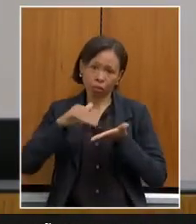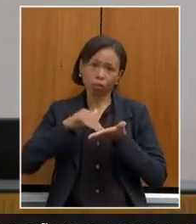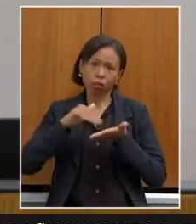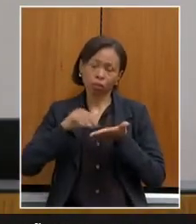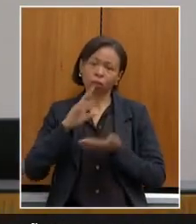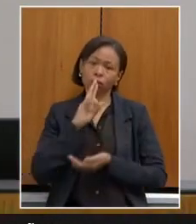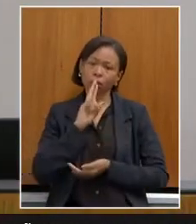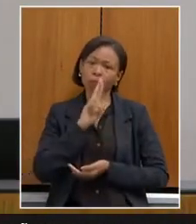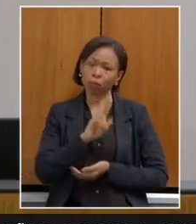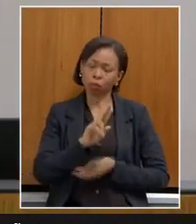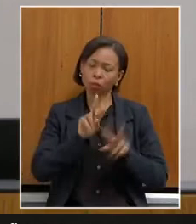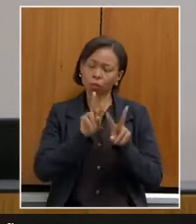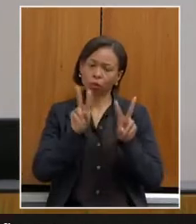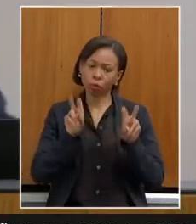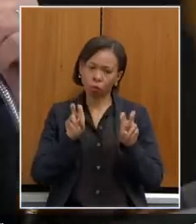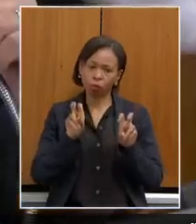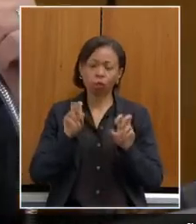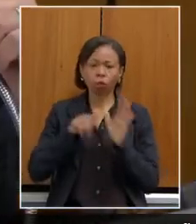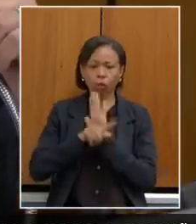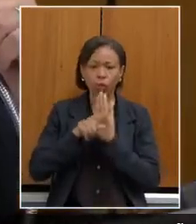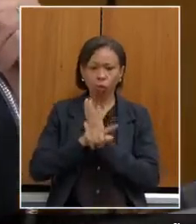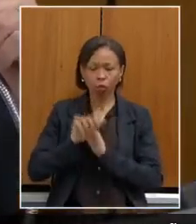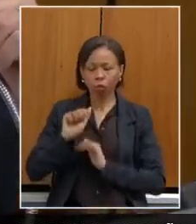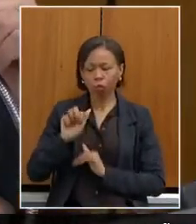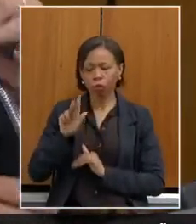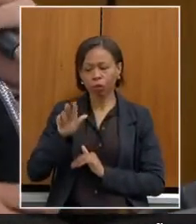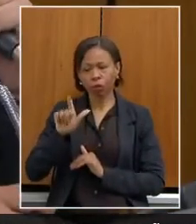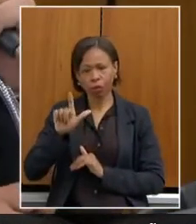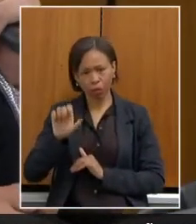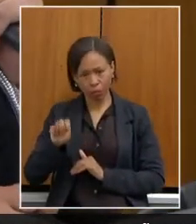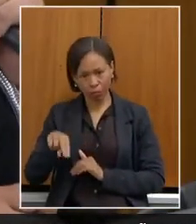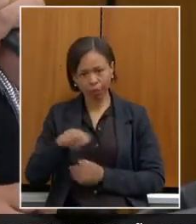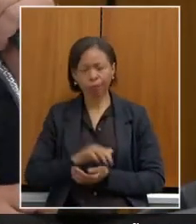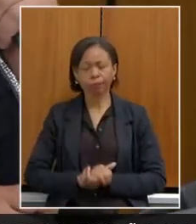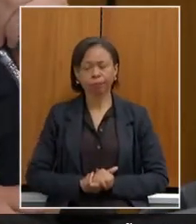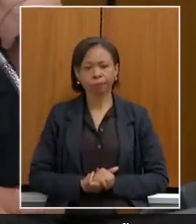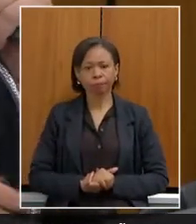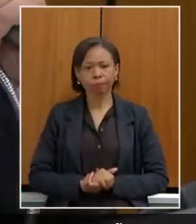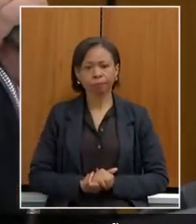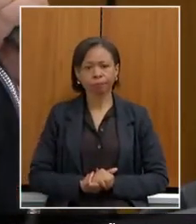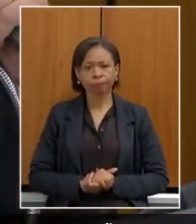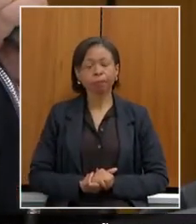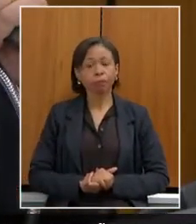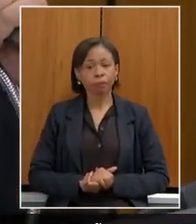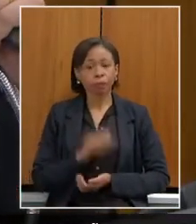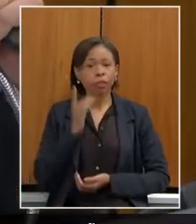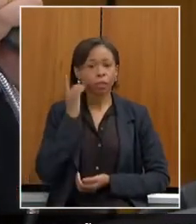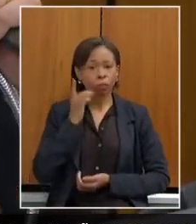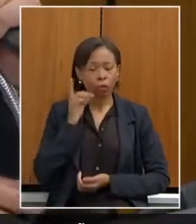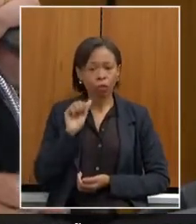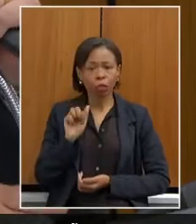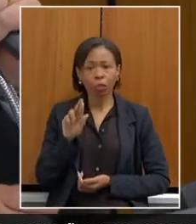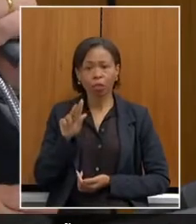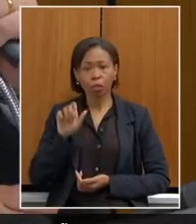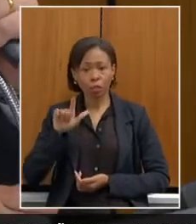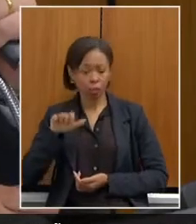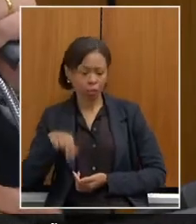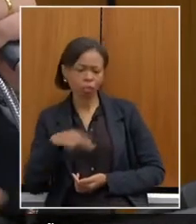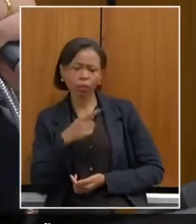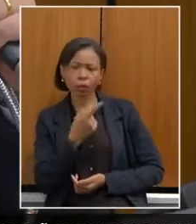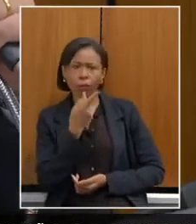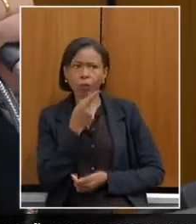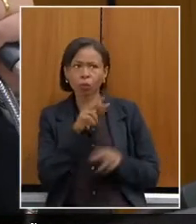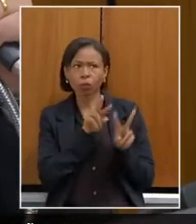aí os questionamentos do deputado doutor santiago obrigado presidente deputado arlen sobre realmente